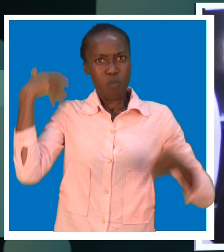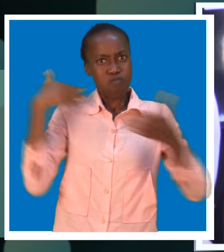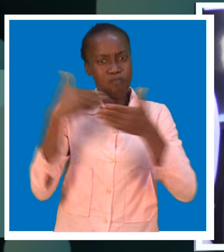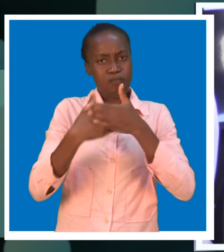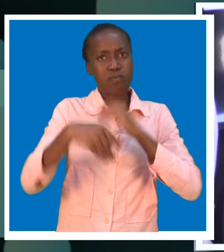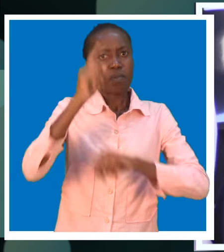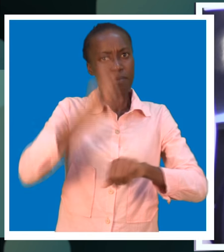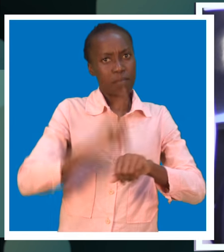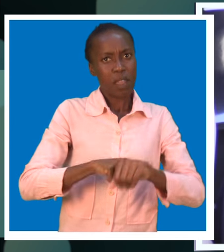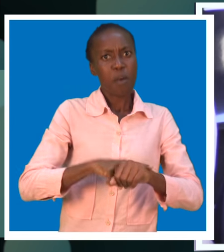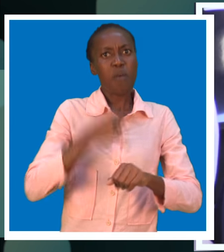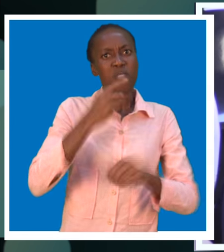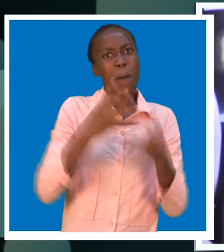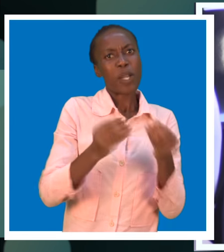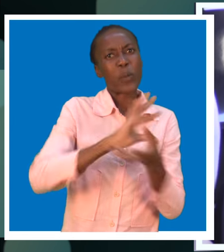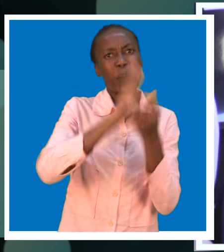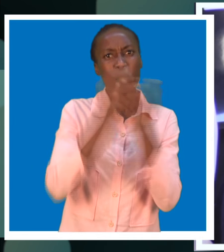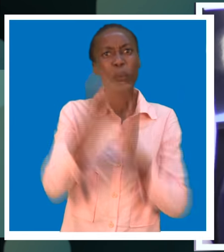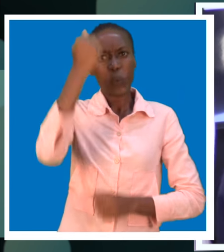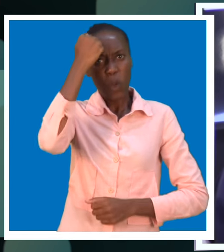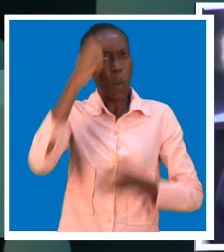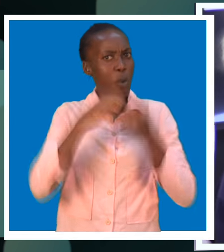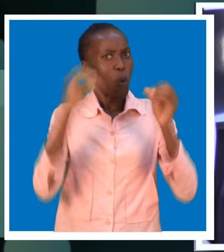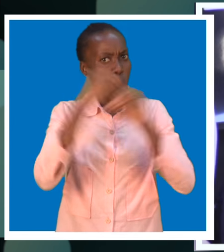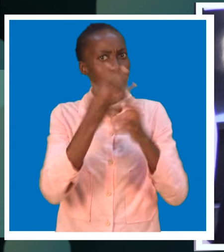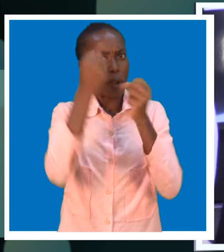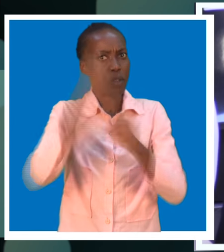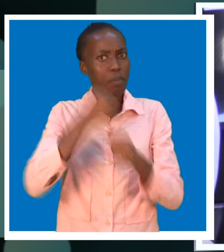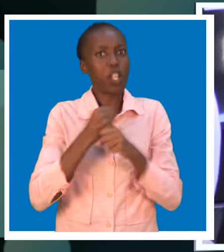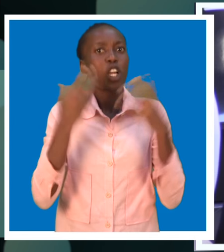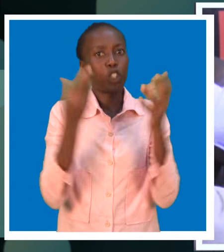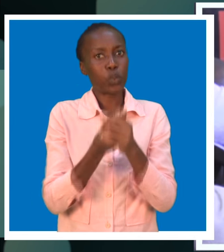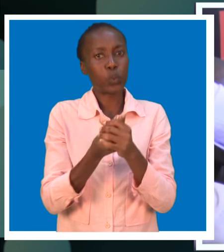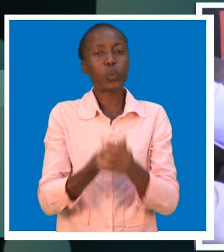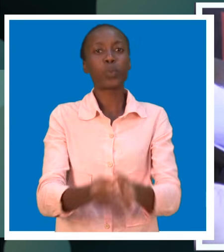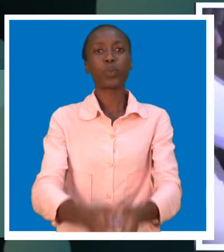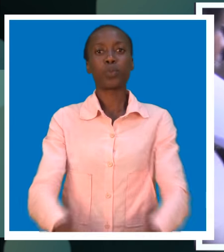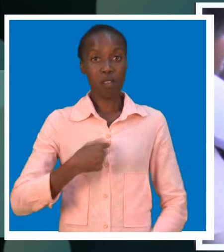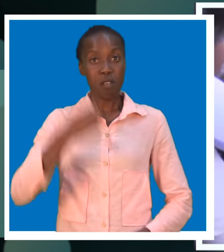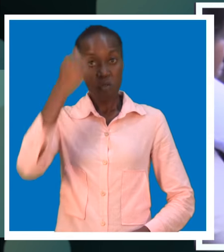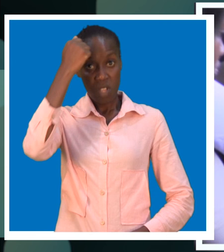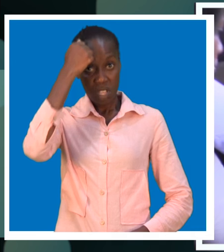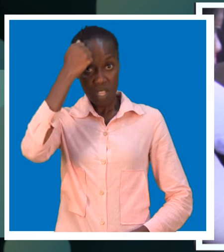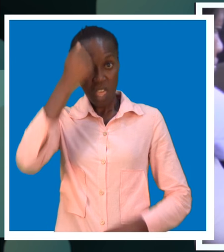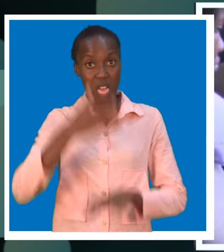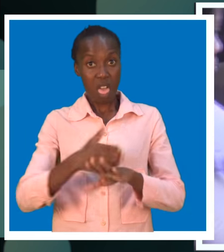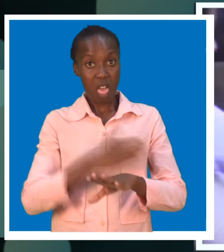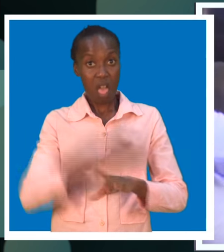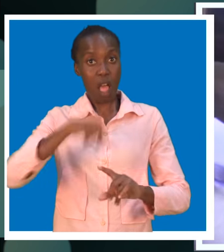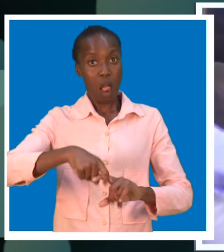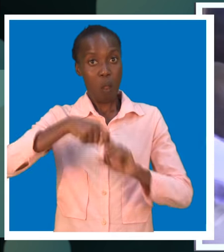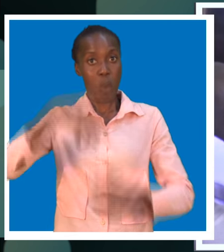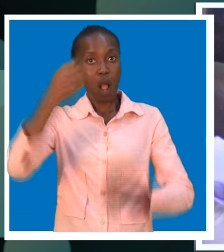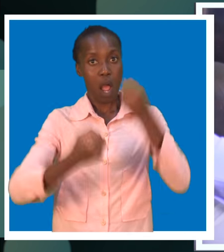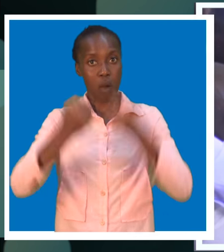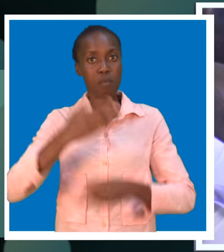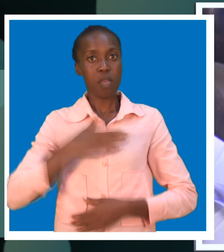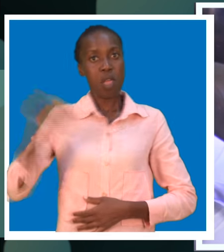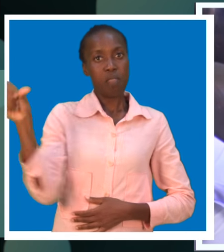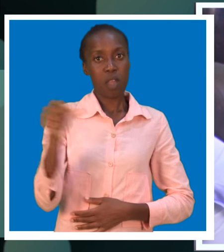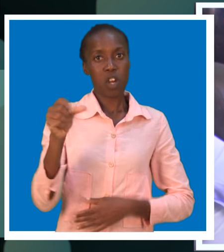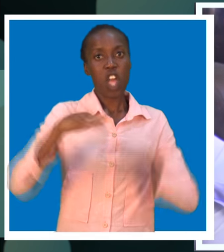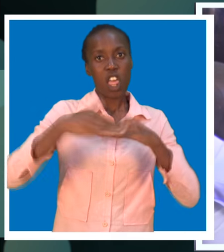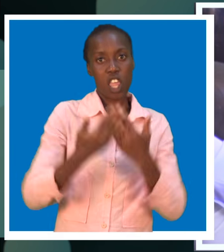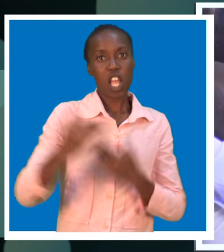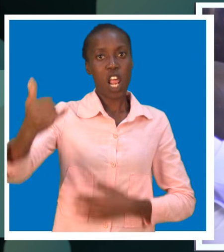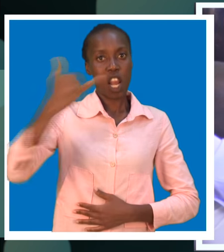tropa há bom tempo. Então, esse material todo eu conheço. Então, não problema, vamos trabalhar juntos. Eu conheci eles como clientes, sempre alugavam o carro como táxi. Então, nesse dia,